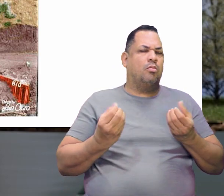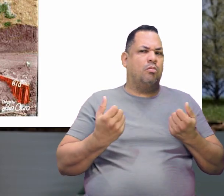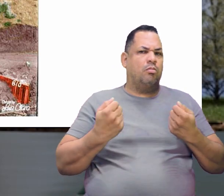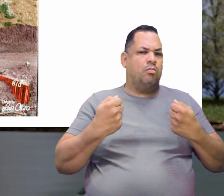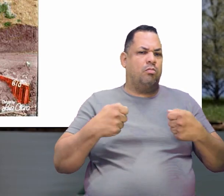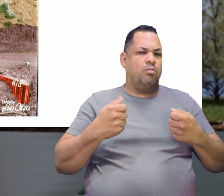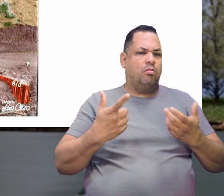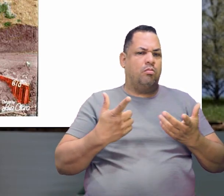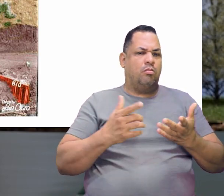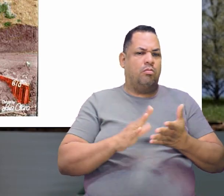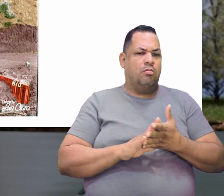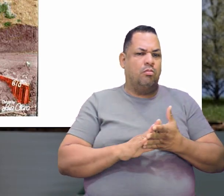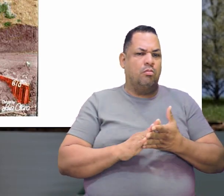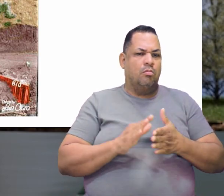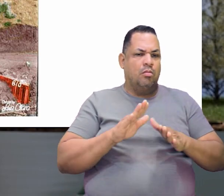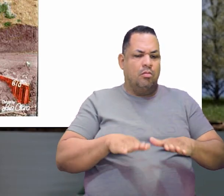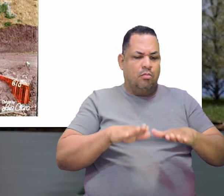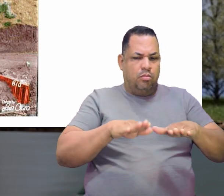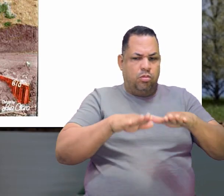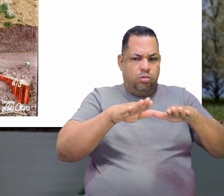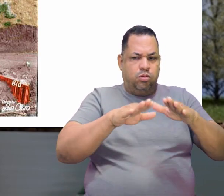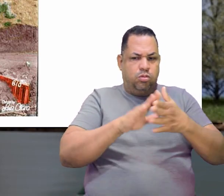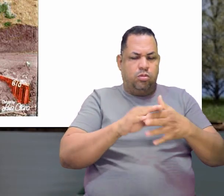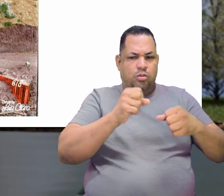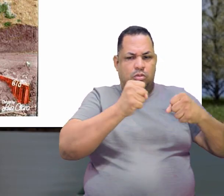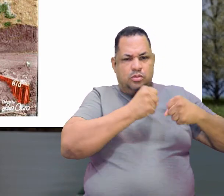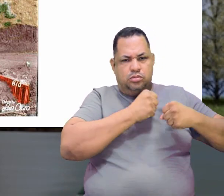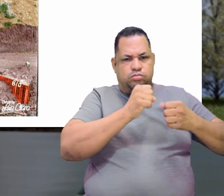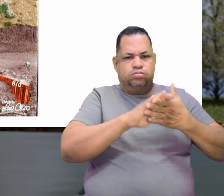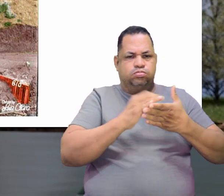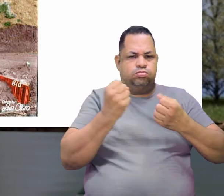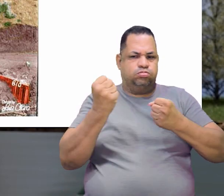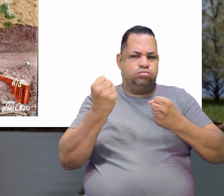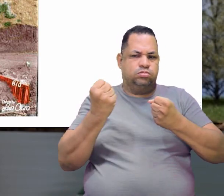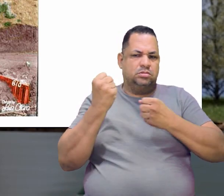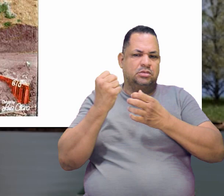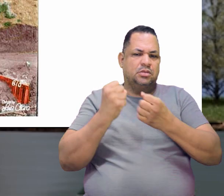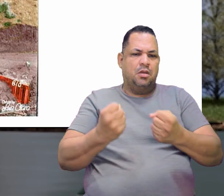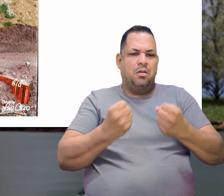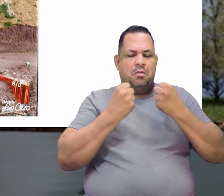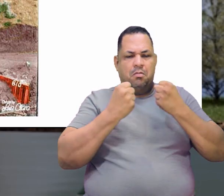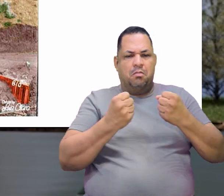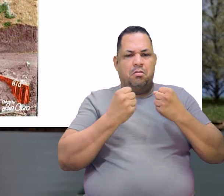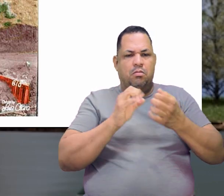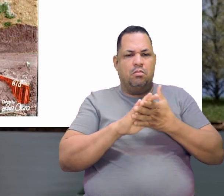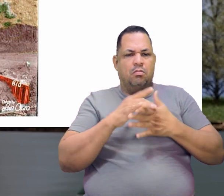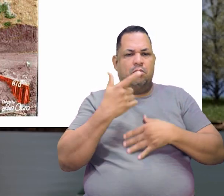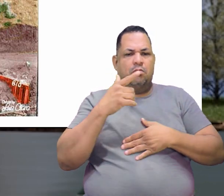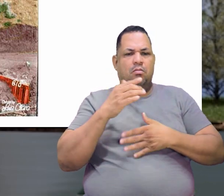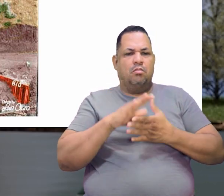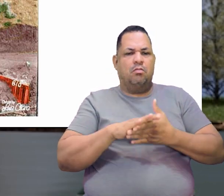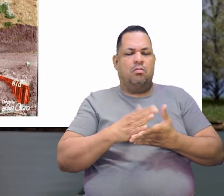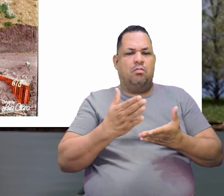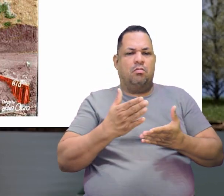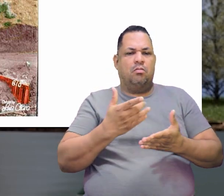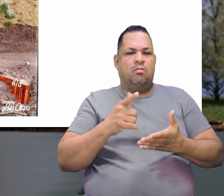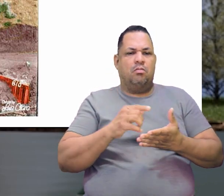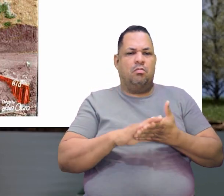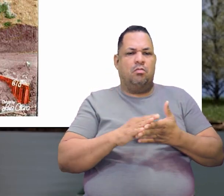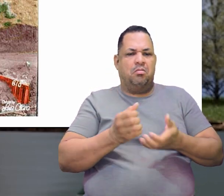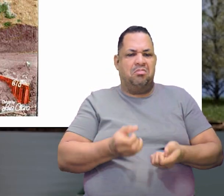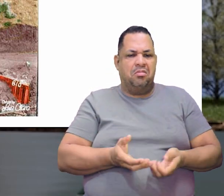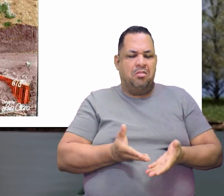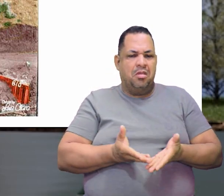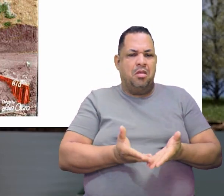pode? Só no braço. Você olha assim para baixo, não tinha caçamba, não tinha